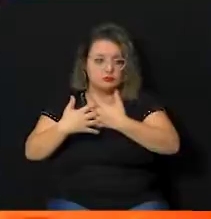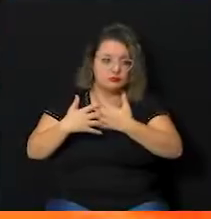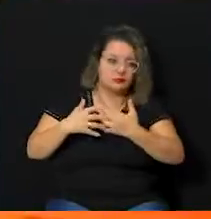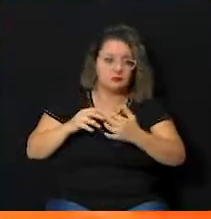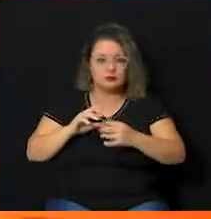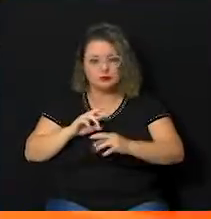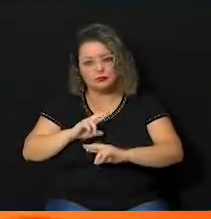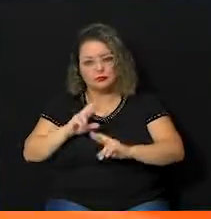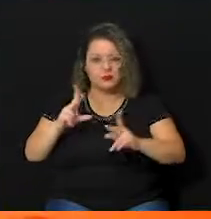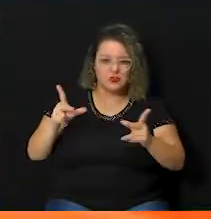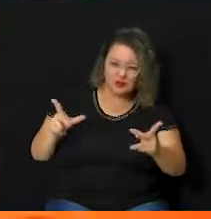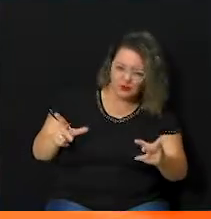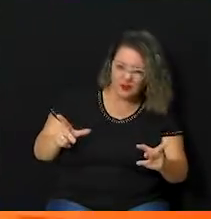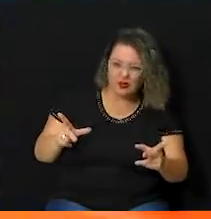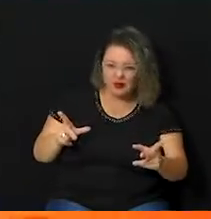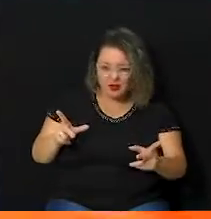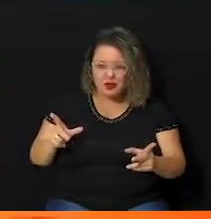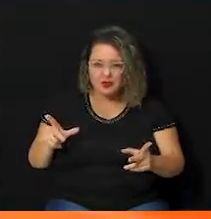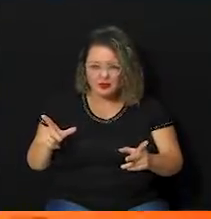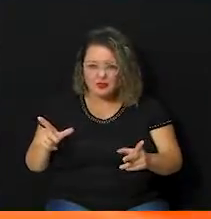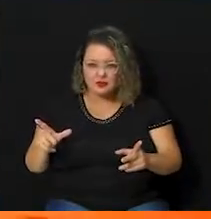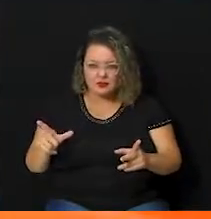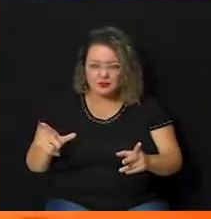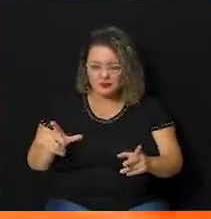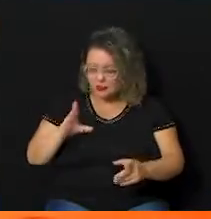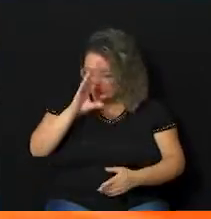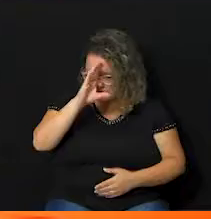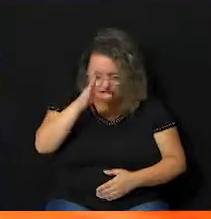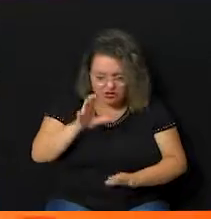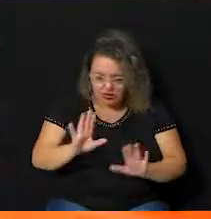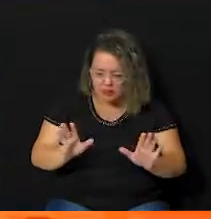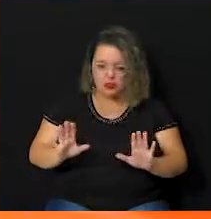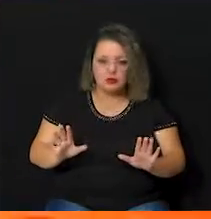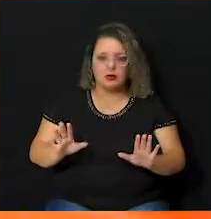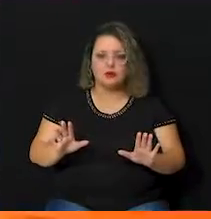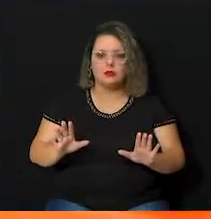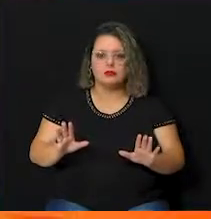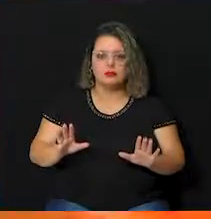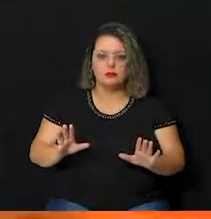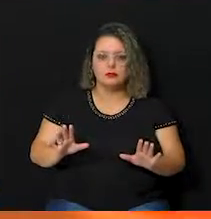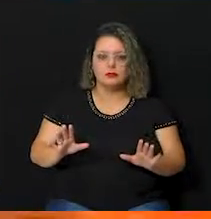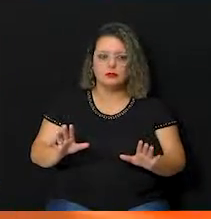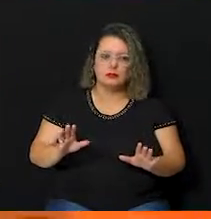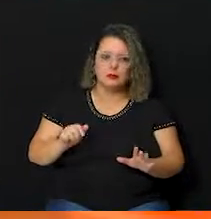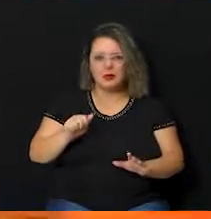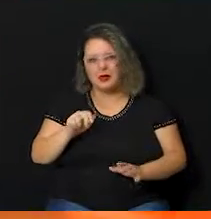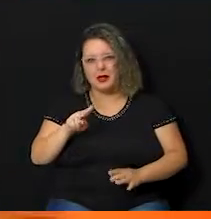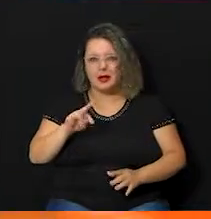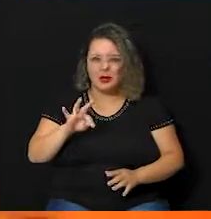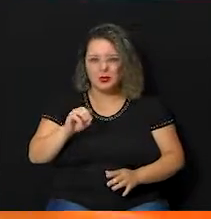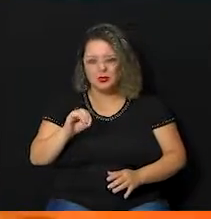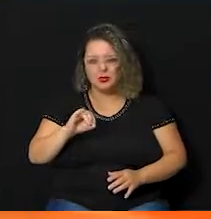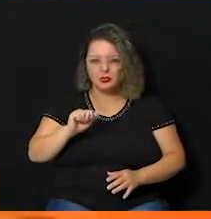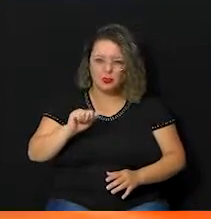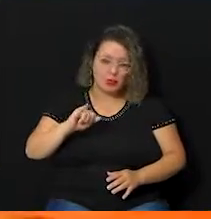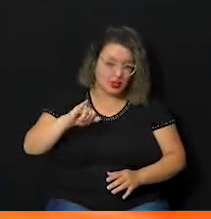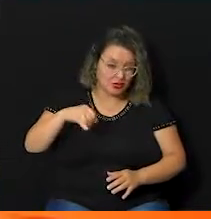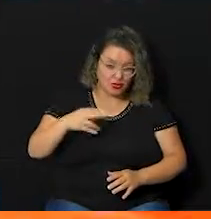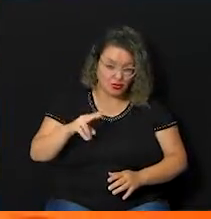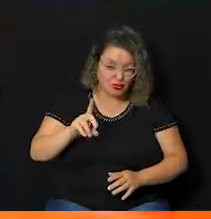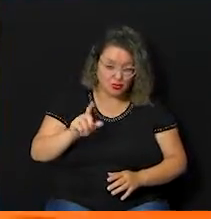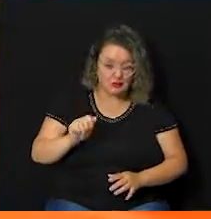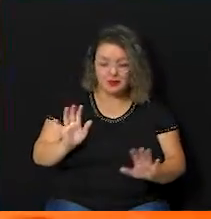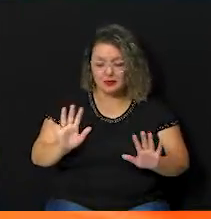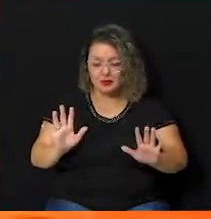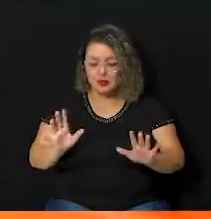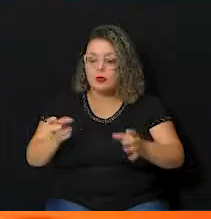didática. Eu não gosto de trabalhar muito com essa coisa direta, não quero chamar de autoajuda, né? Mas aquela coisa mais assim,